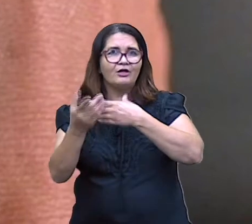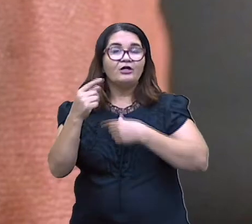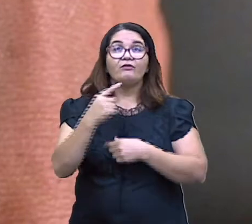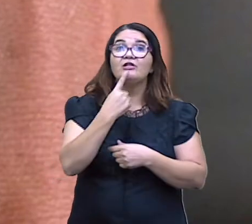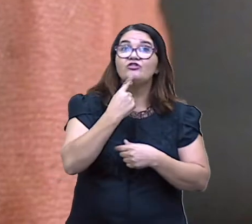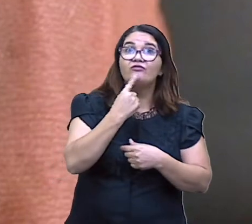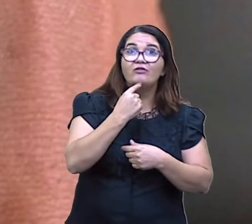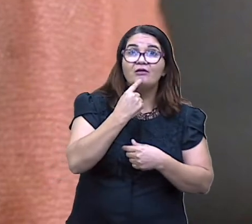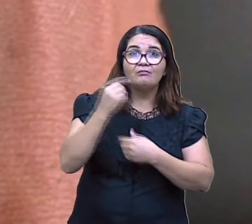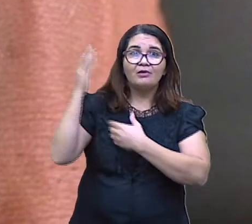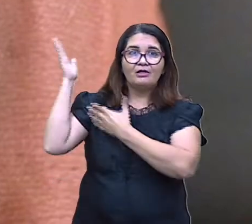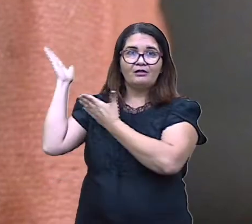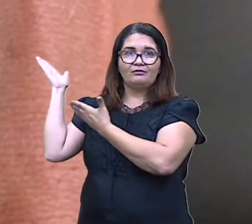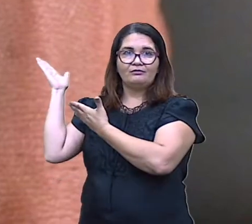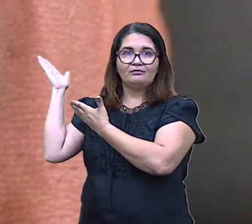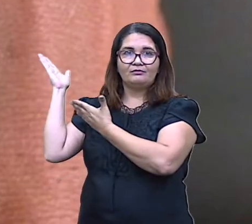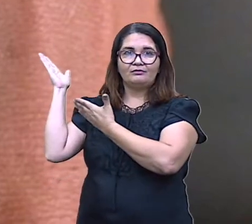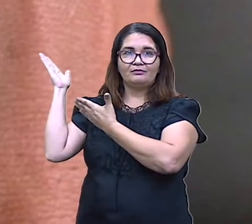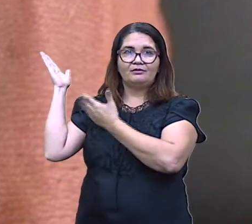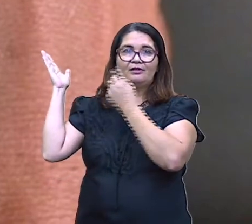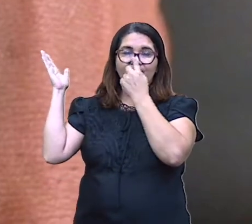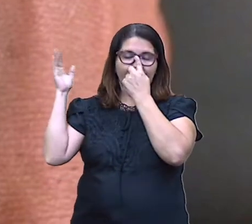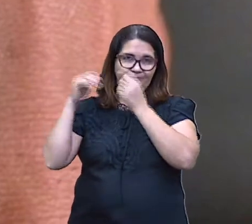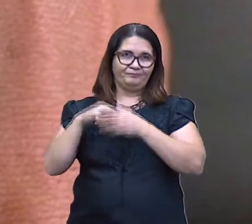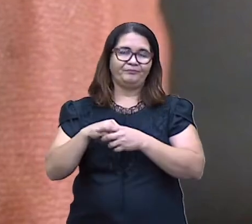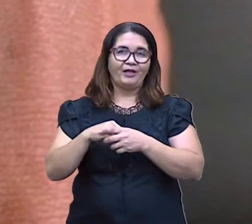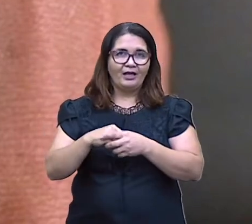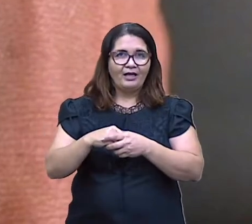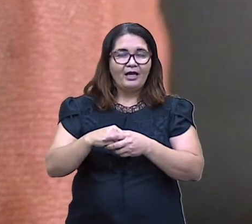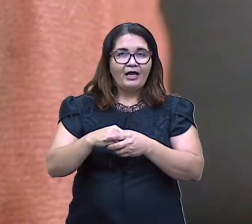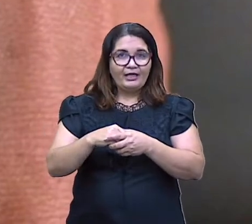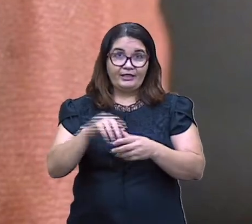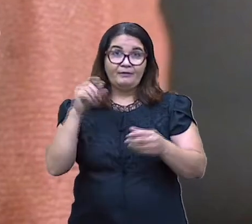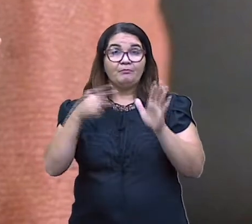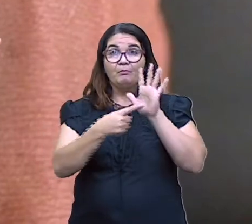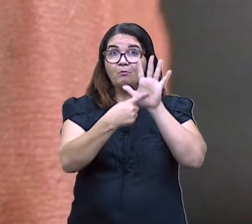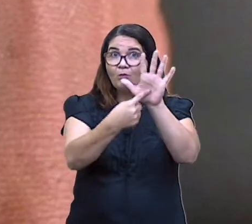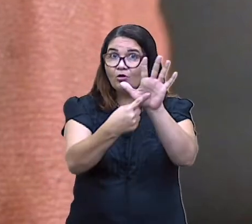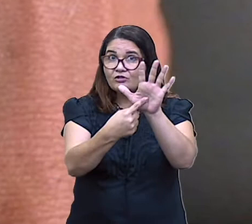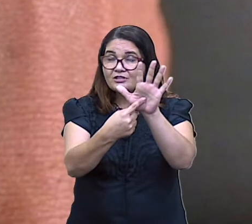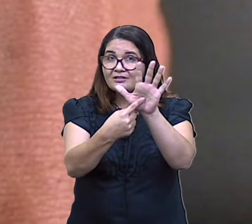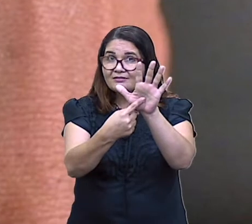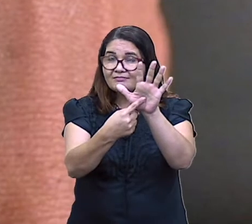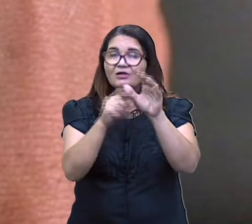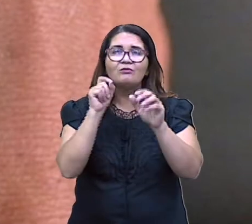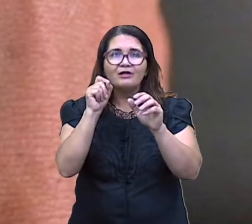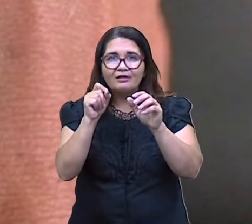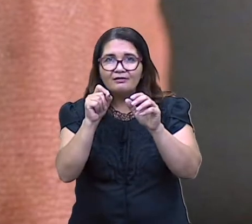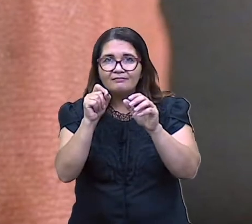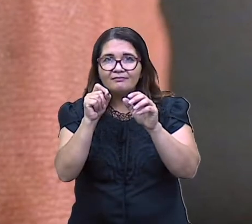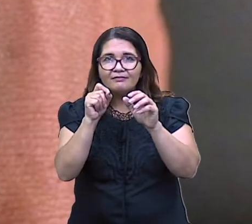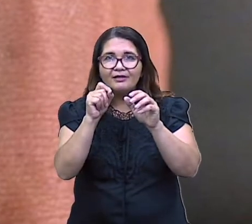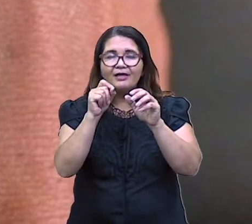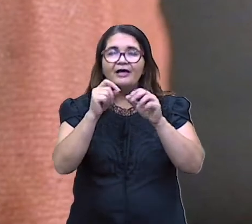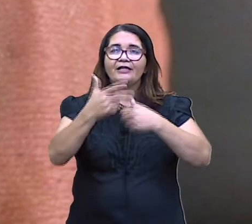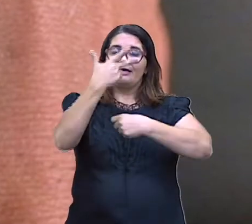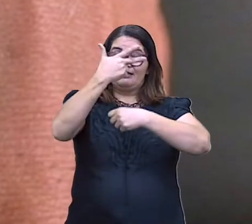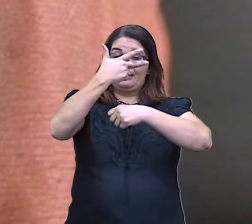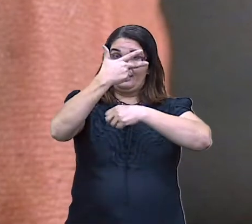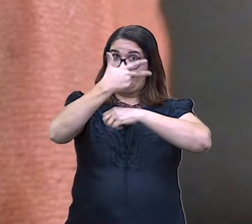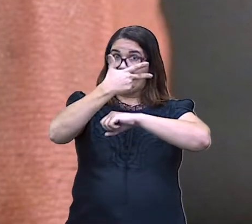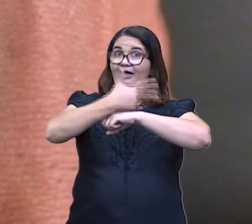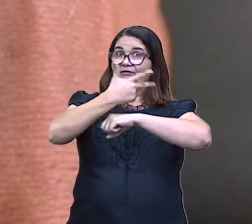olha. Indica o quê? Que a cena será interna. Aqui no caso, em um Instituto